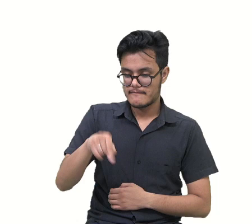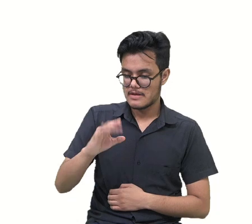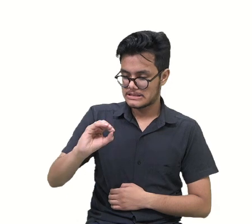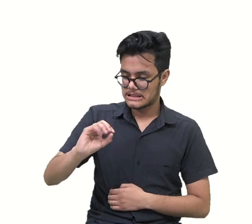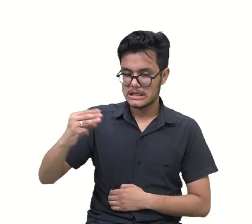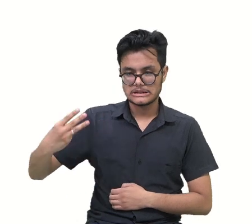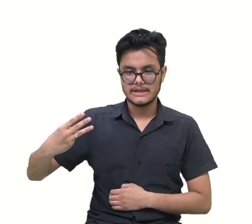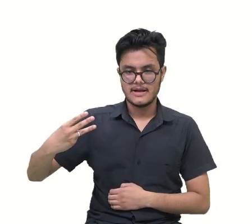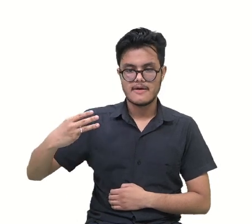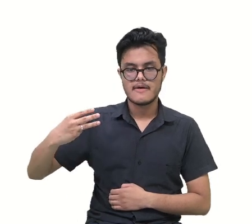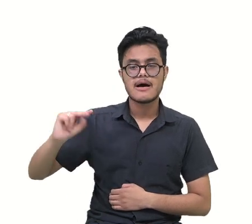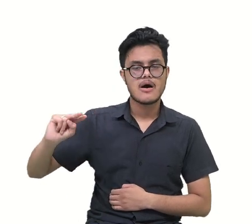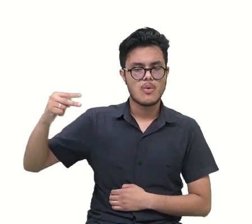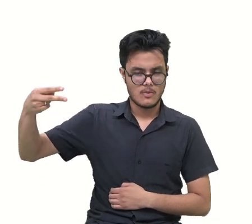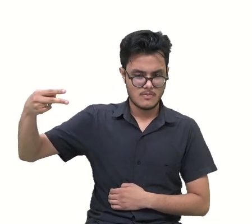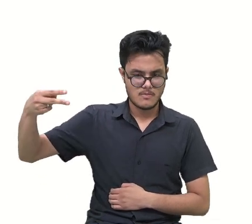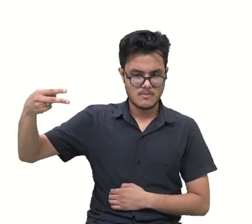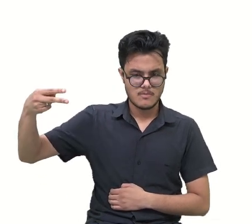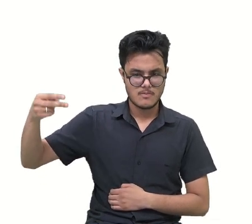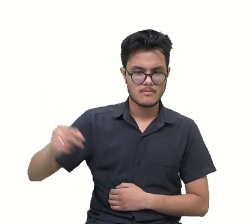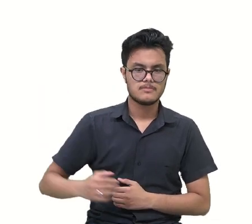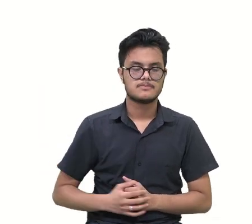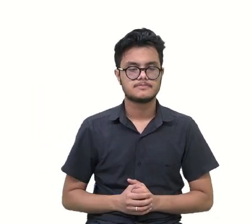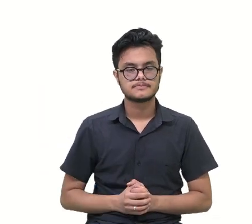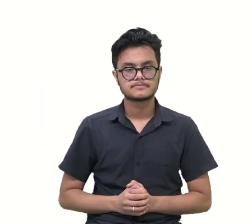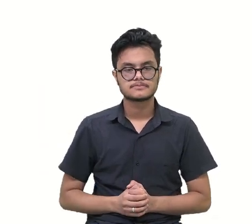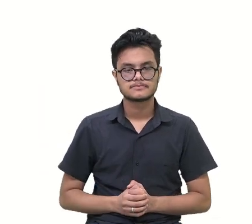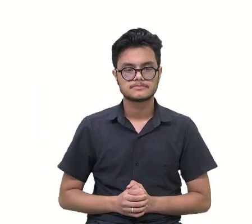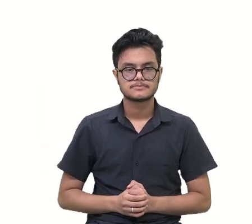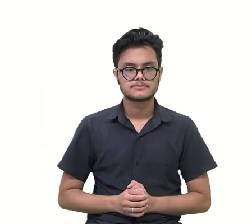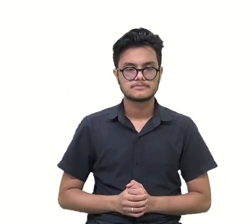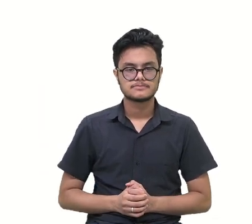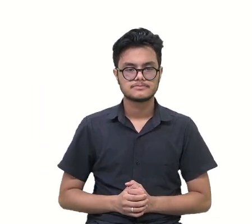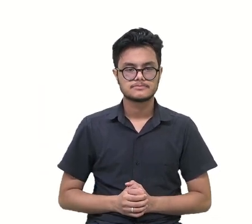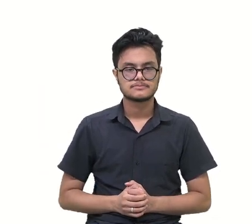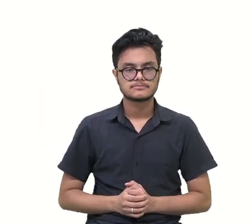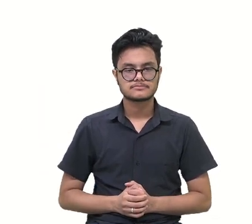1,03, né, elevado ao quadrado.